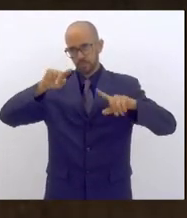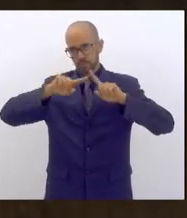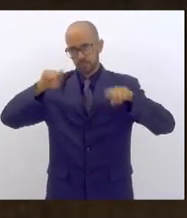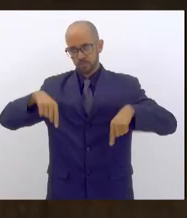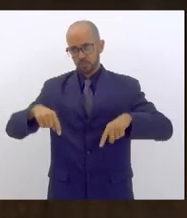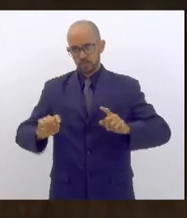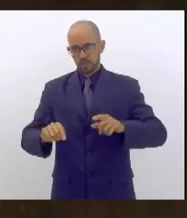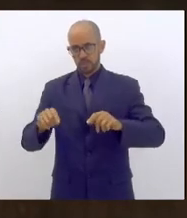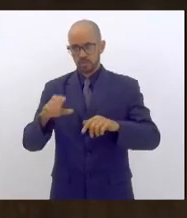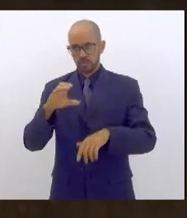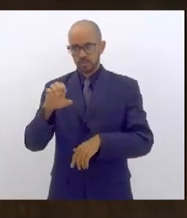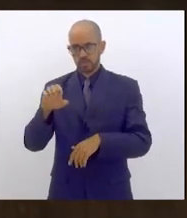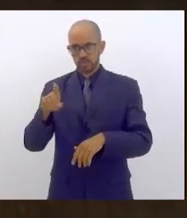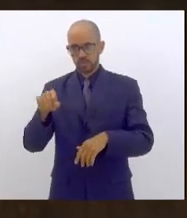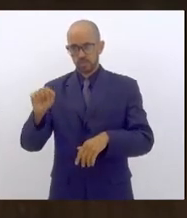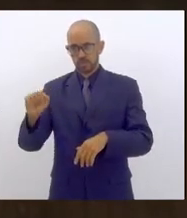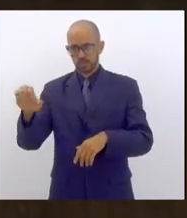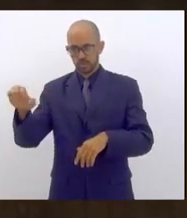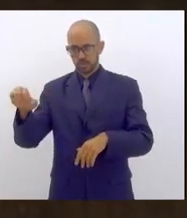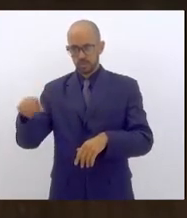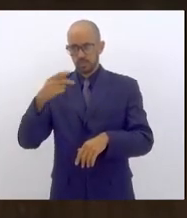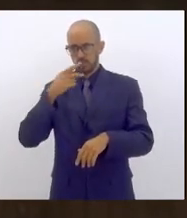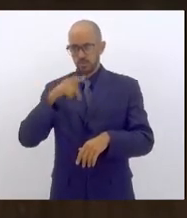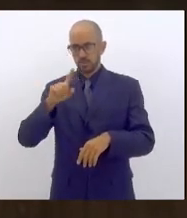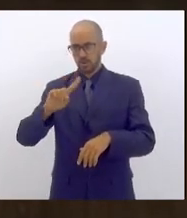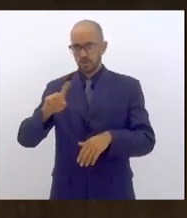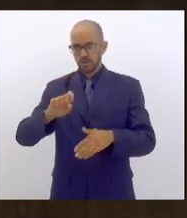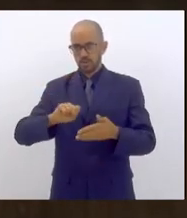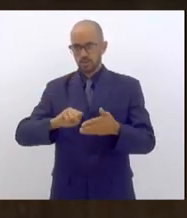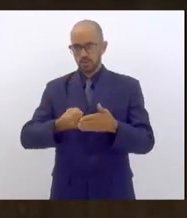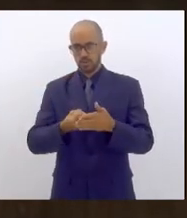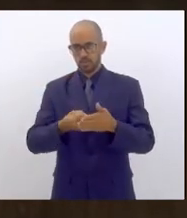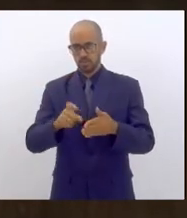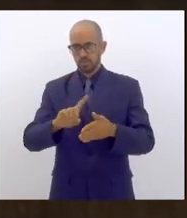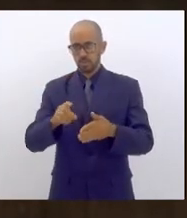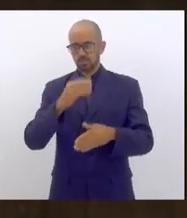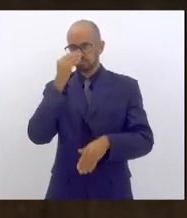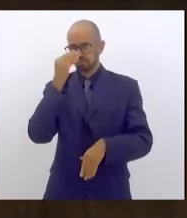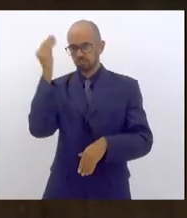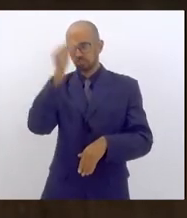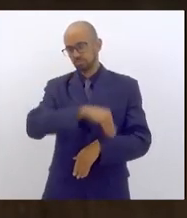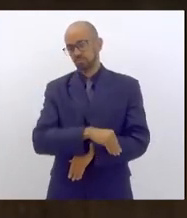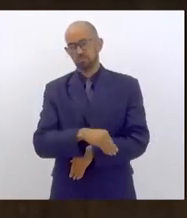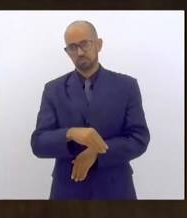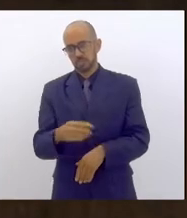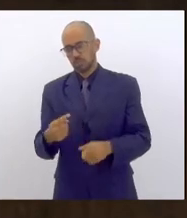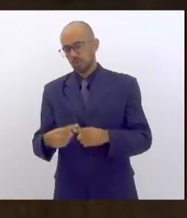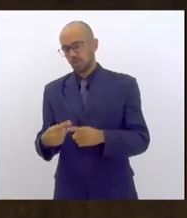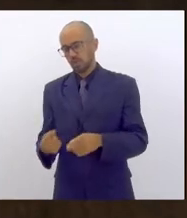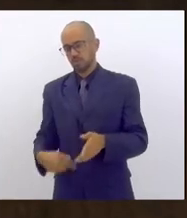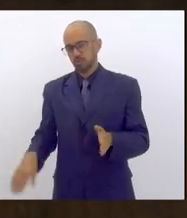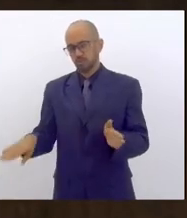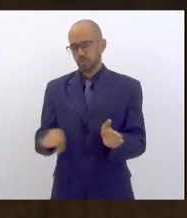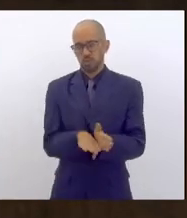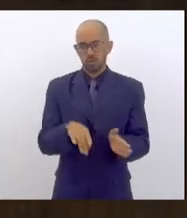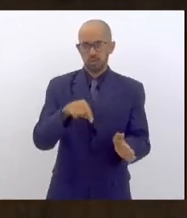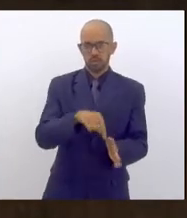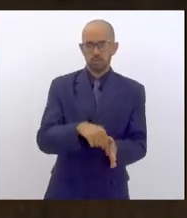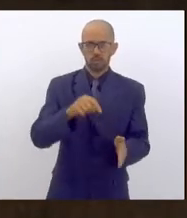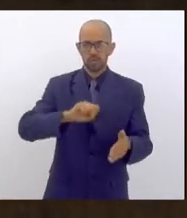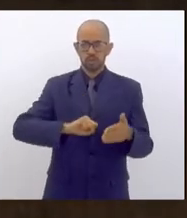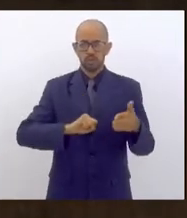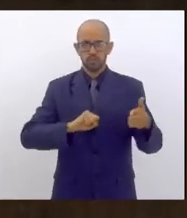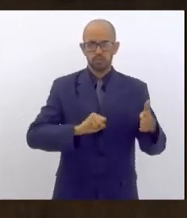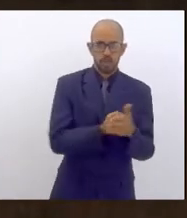iria não vetar o projeto, mas não cumprindo, porque o que chegou aqui foi o seu veto e só